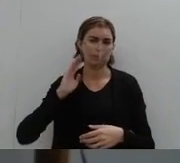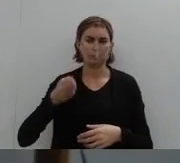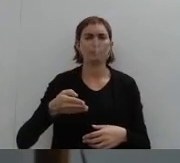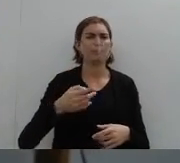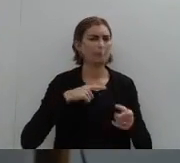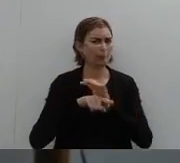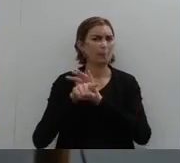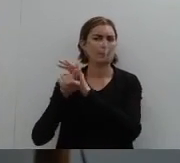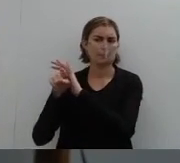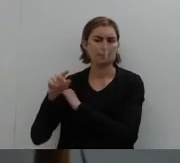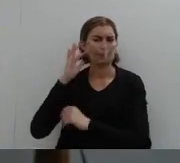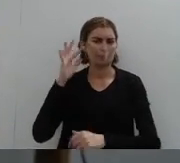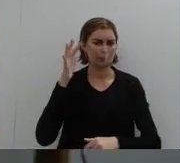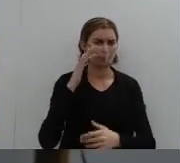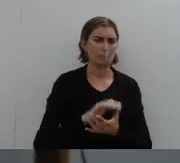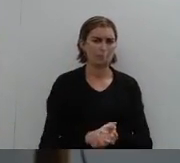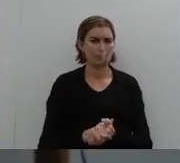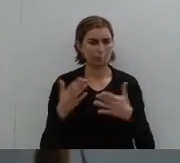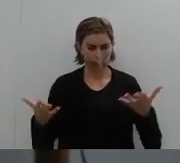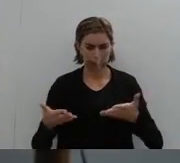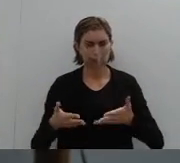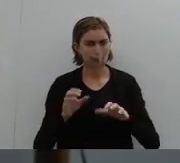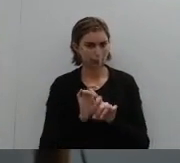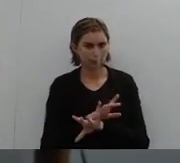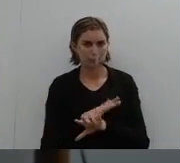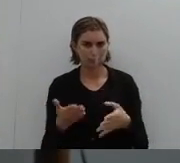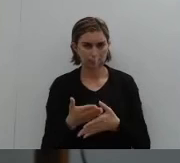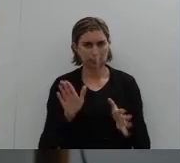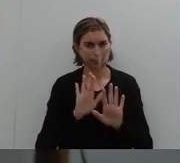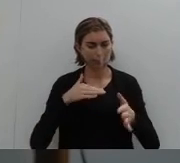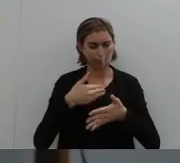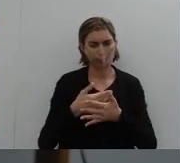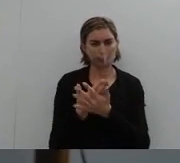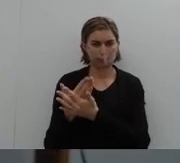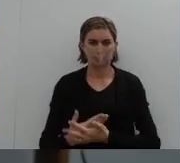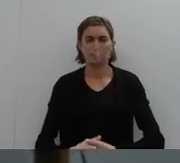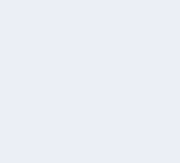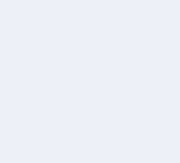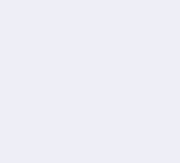Questione, pense. Por hoje eu fico aqui. Até a nossa próxima aula.